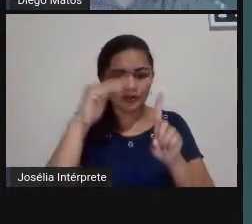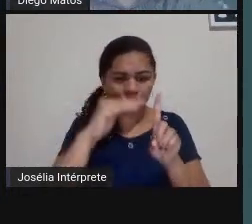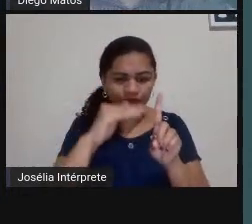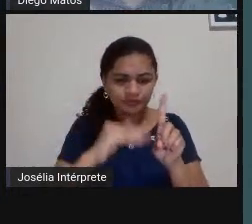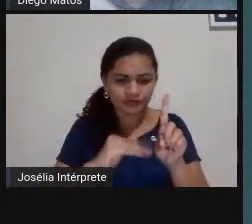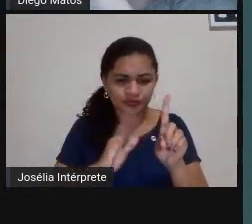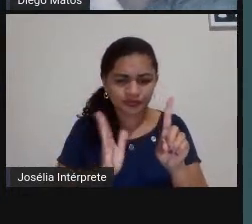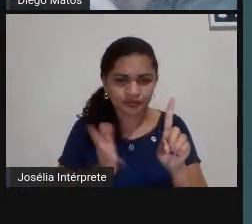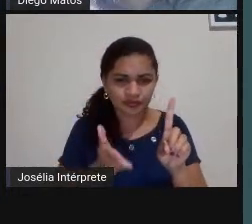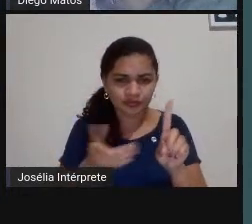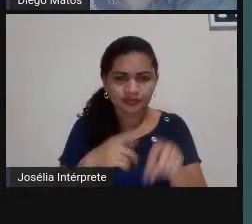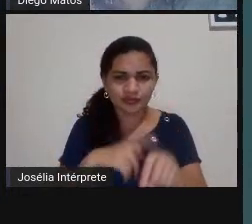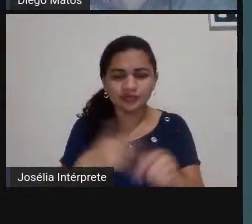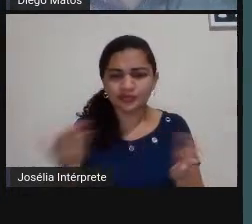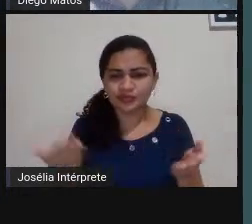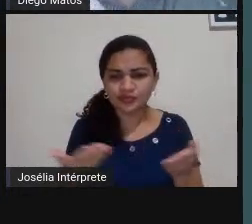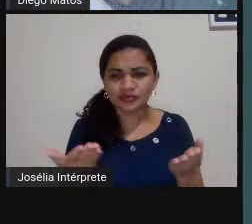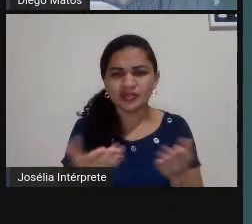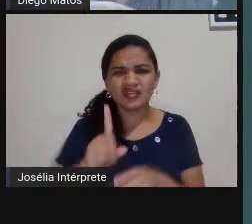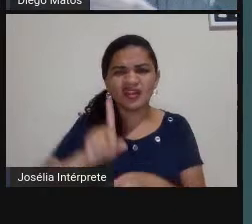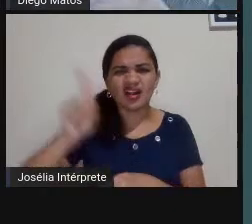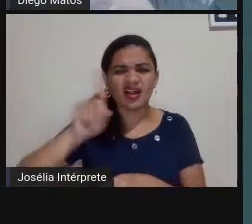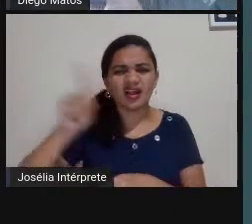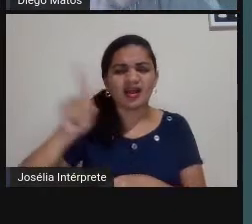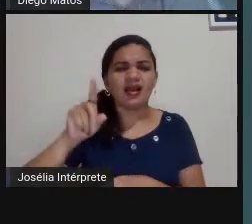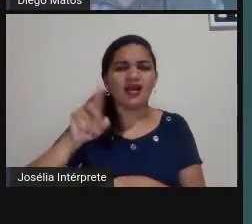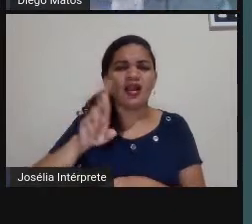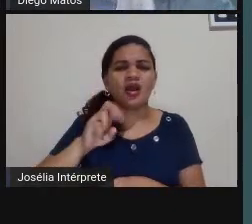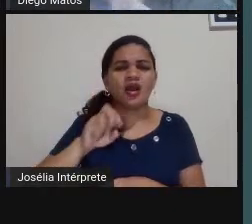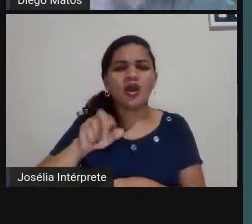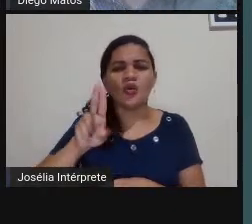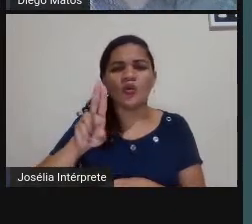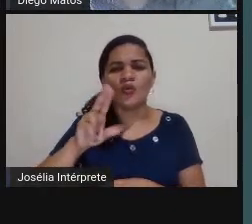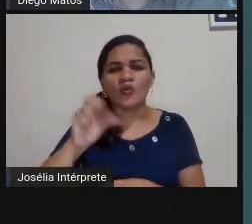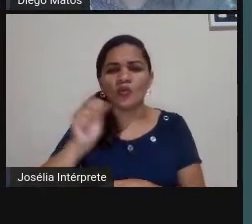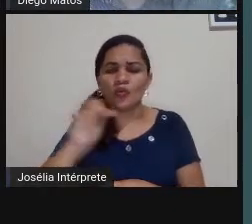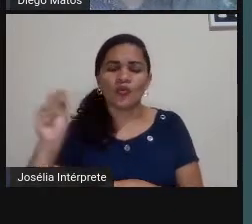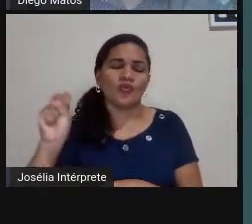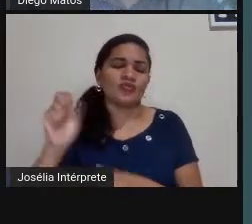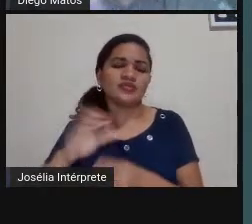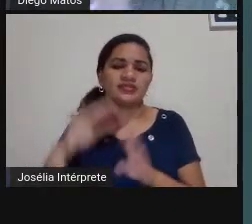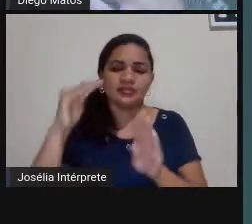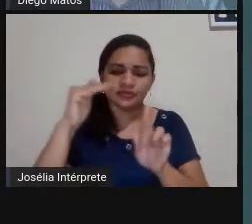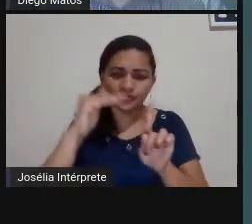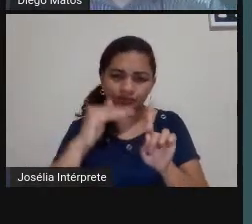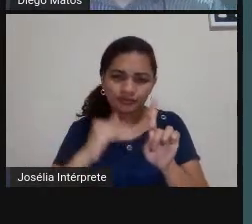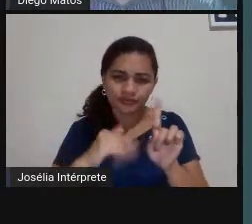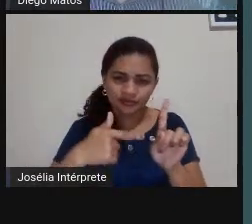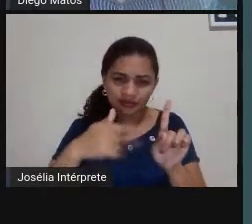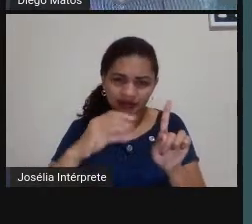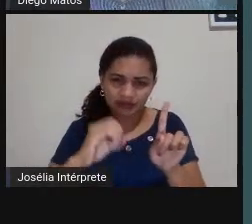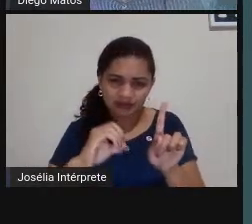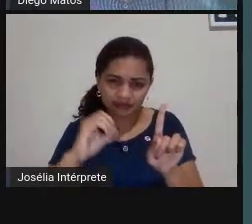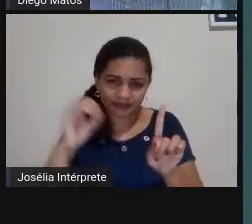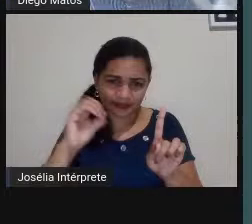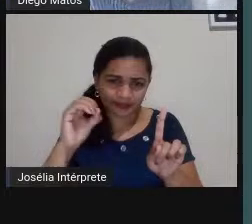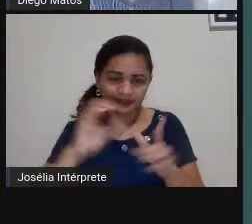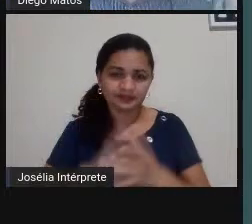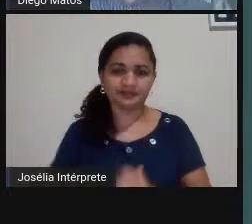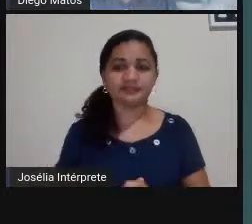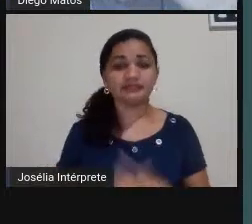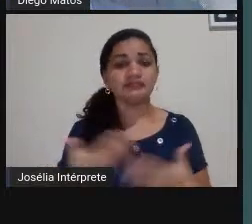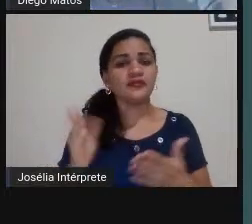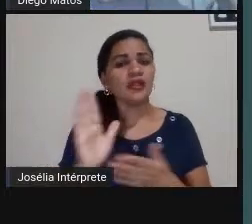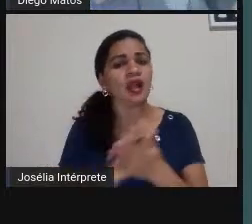está até hoje na terra foi lá pela Rússia pela Sibéria Foi algo em torno de abaixo de menos 70 e aí é